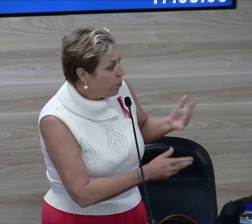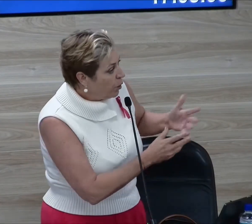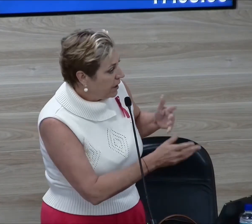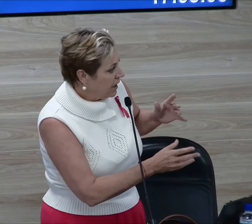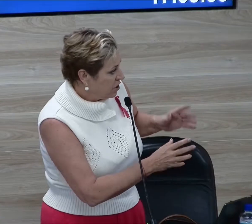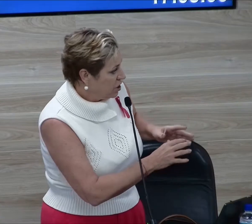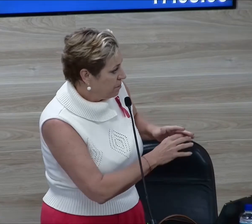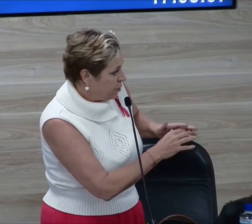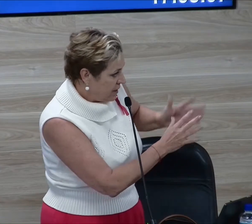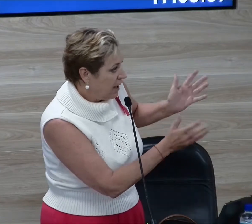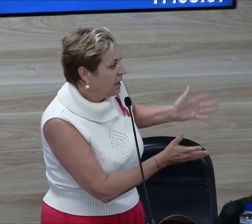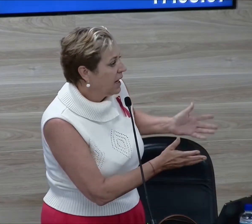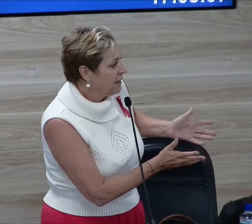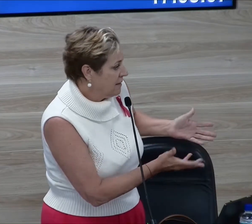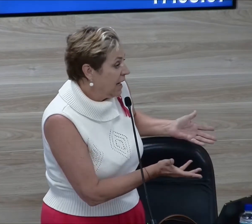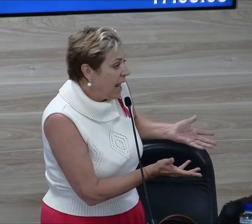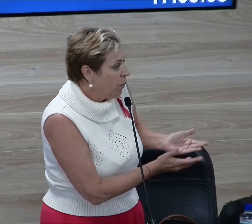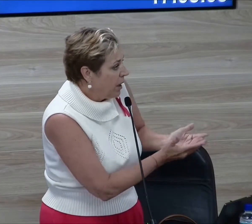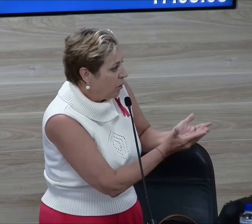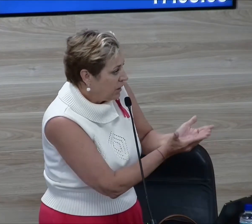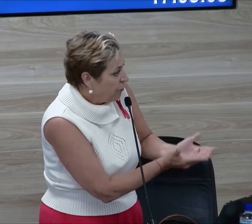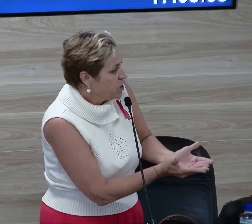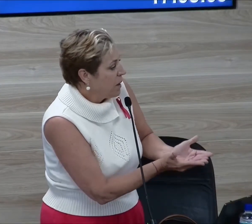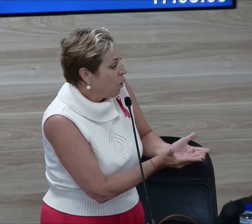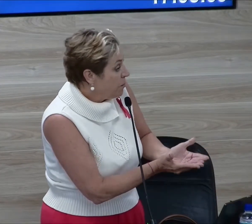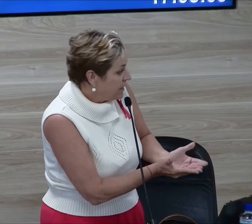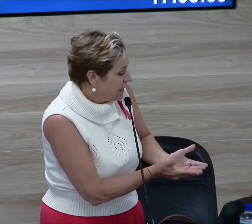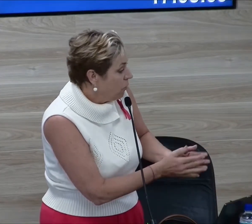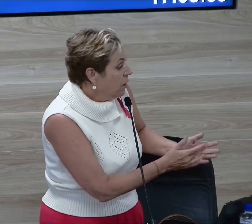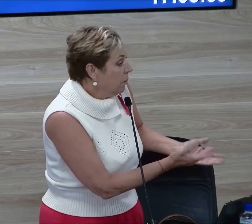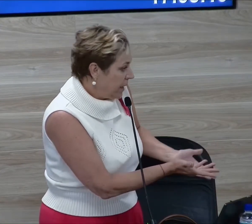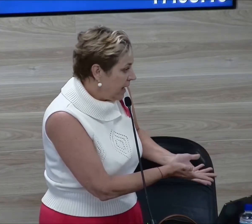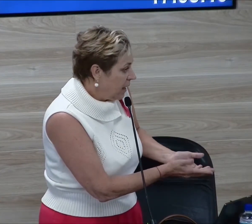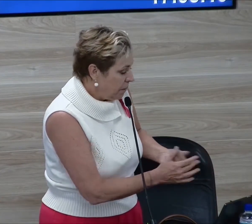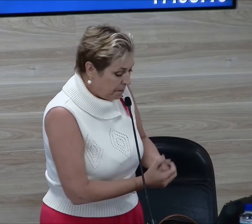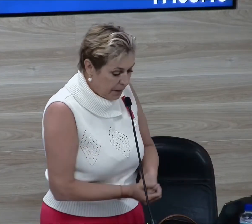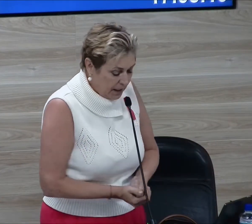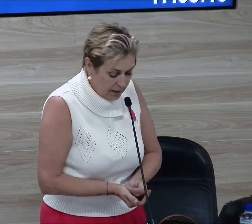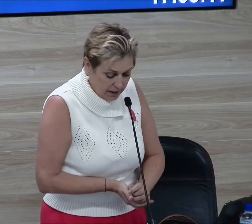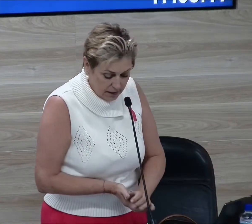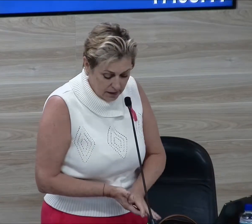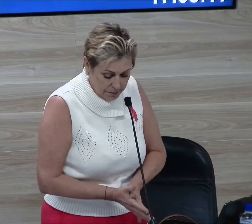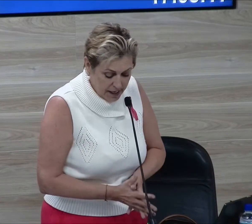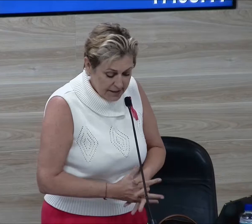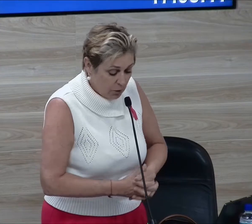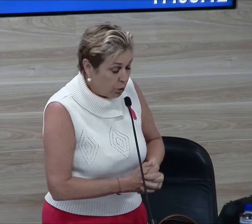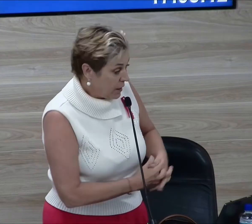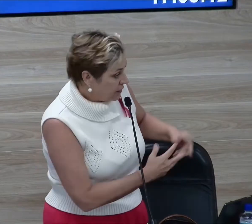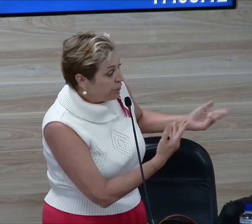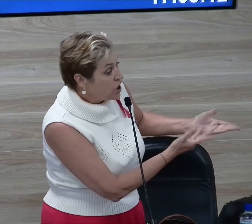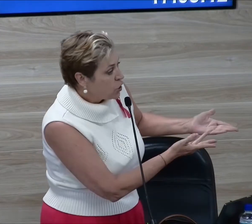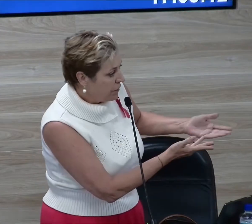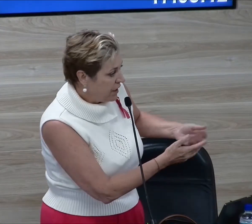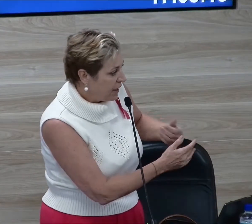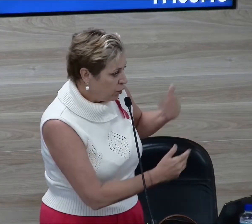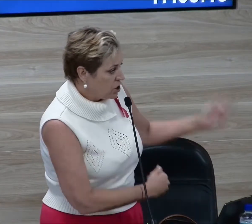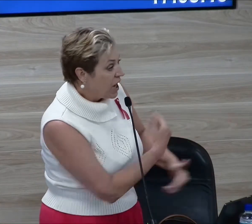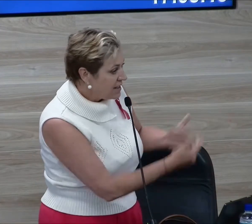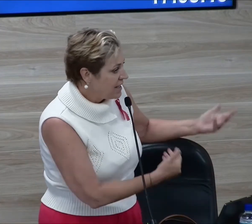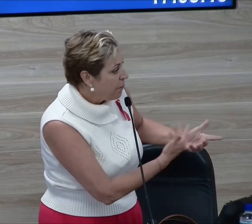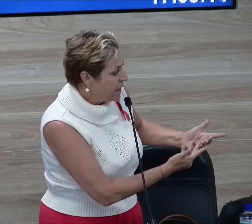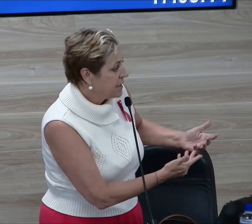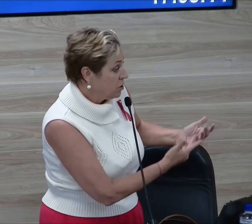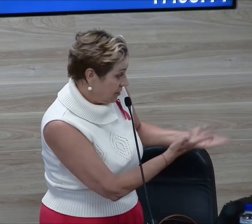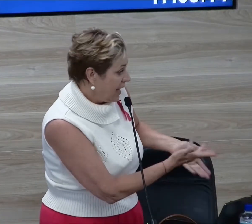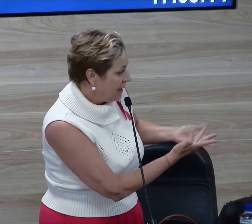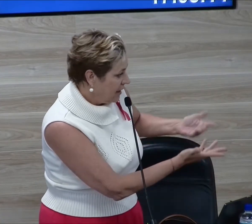até proponho aqui que a gente possa criar, sei lá, talvez uma comissão para essa colocação. Vejo que a vereadora já